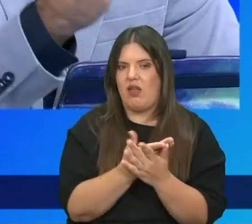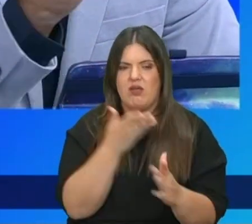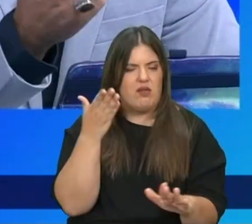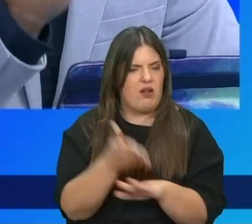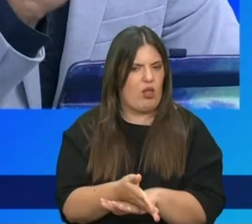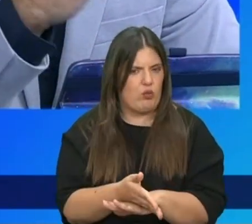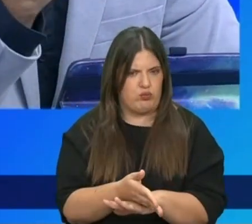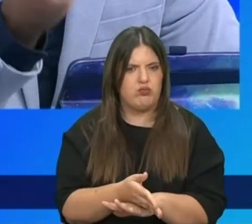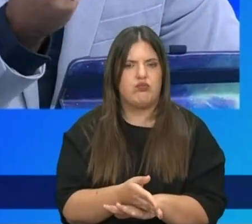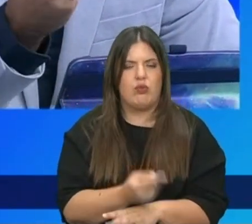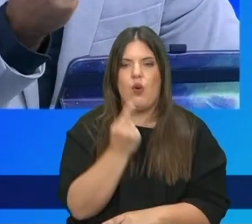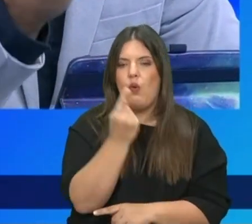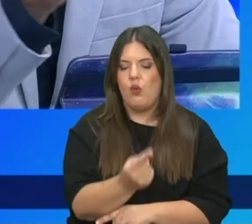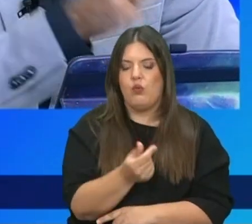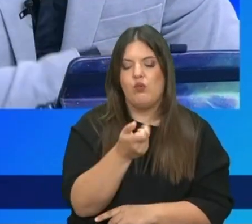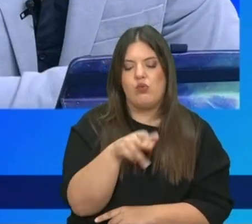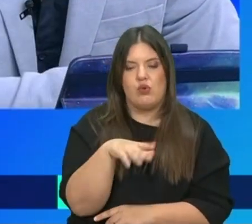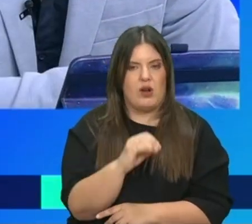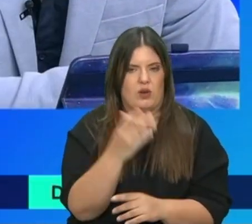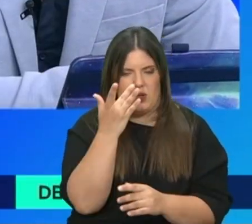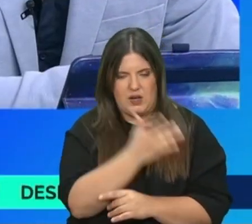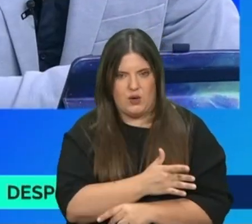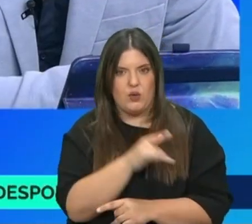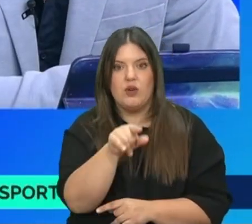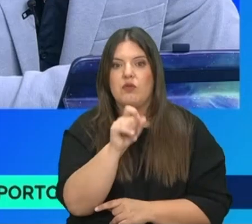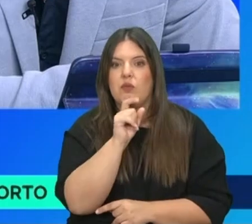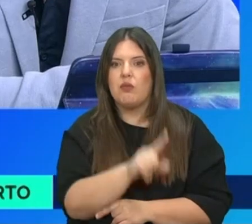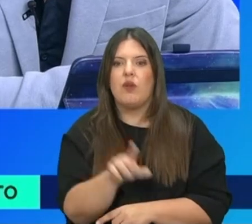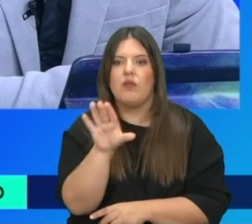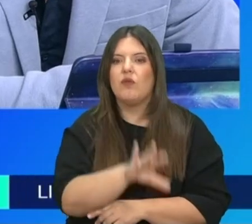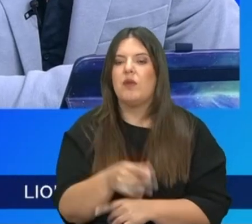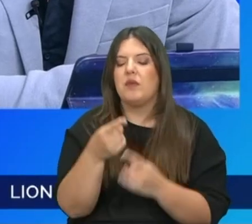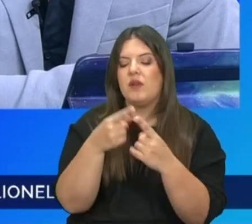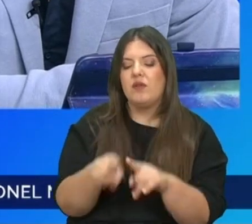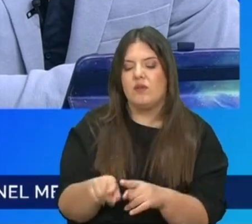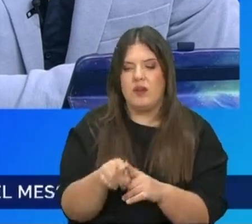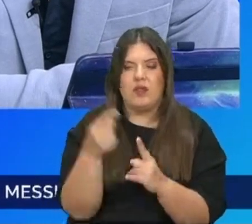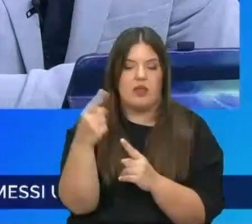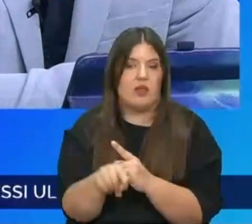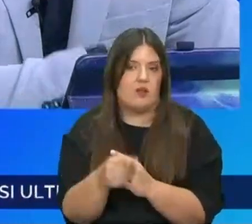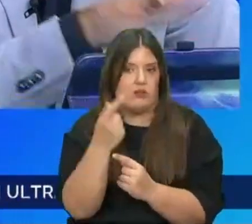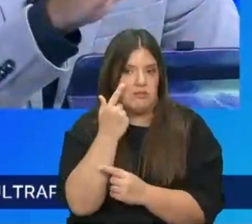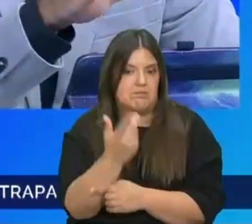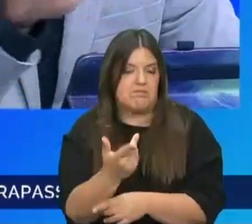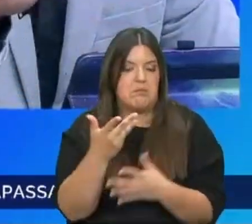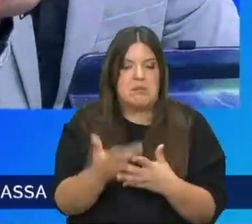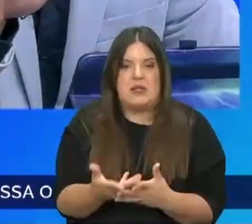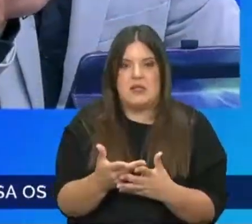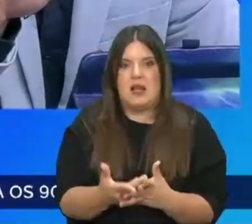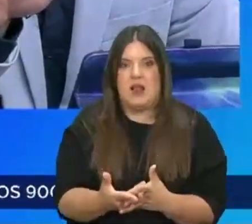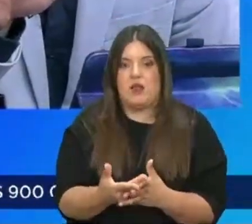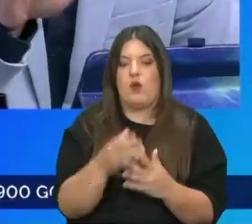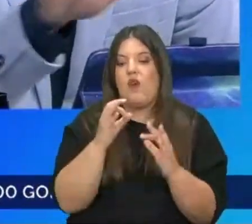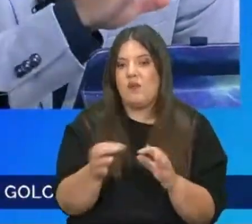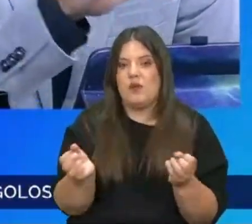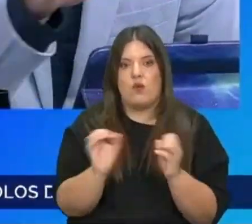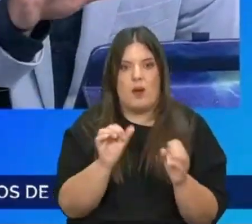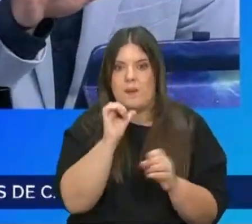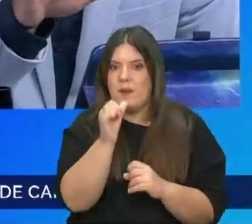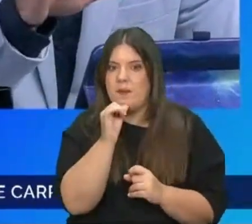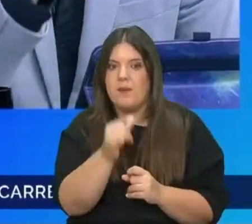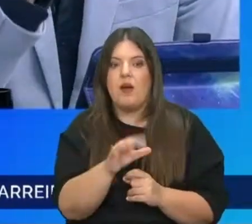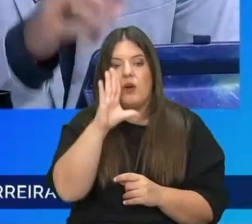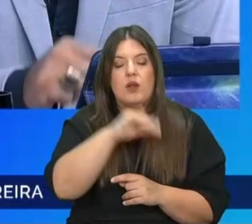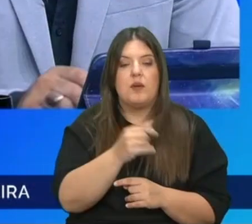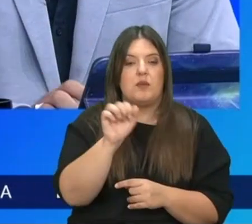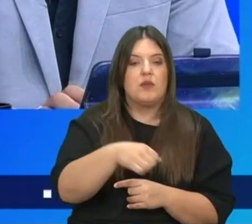diretamente a um buraco negro. Isso pode ser uma maneira diferente e exótica de termos um buraco negro supermaciço. Não temos ainda confirmações. Não sabemos se foi